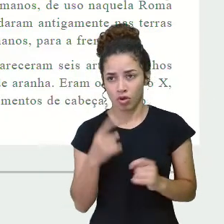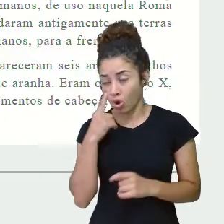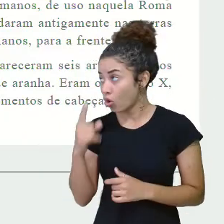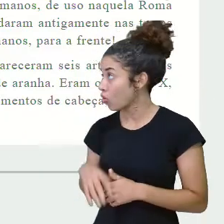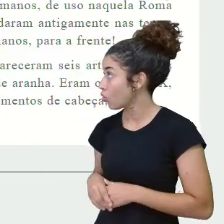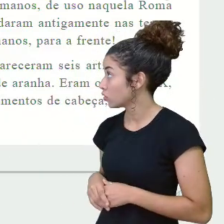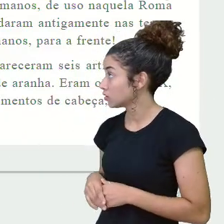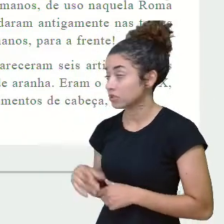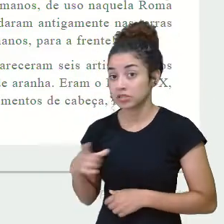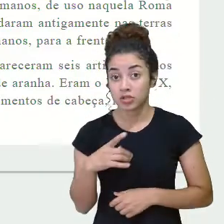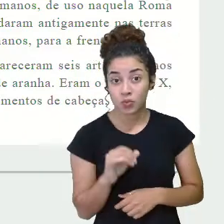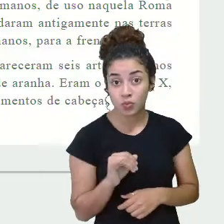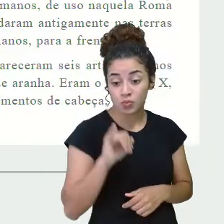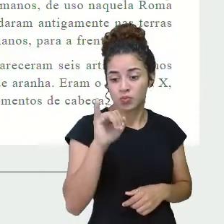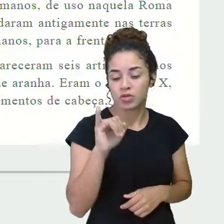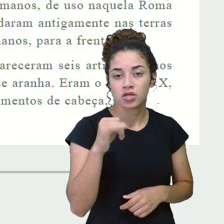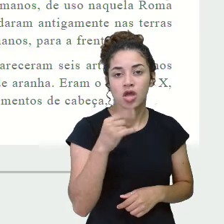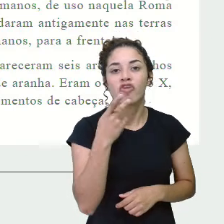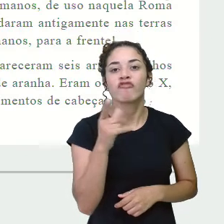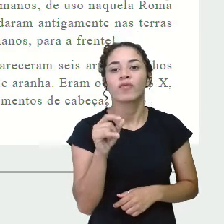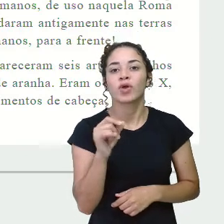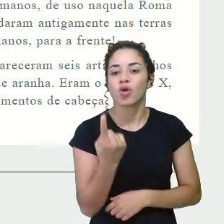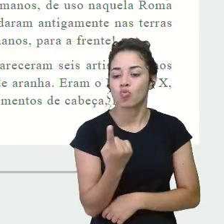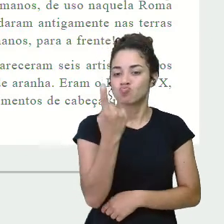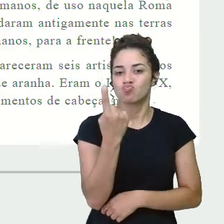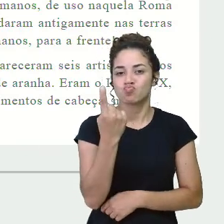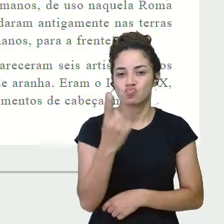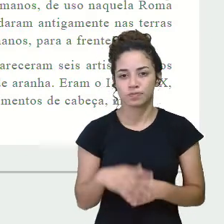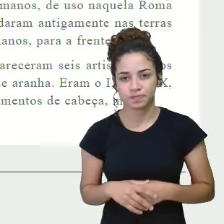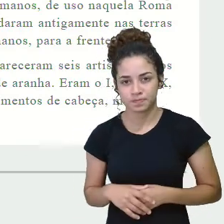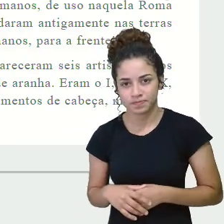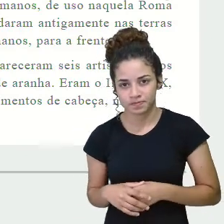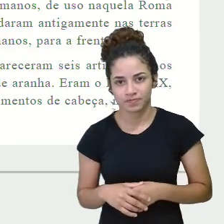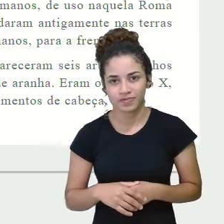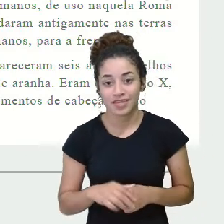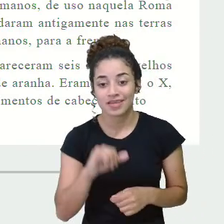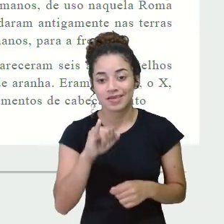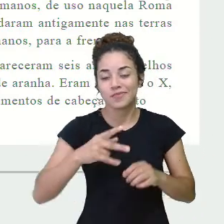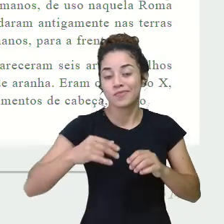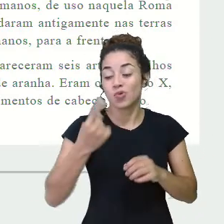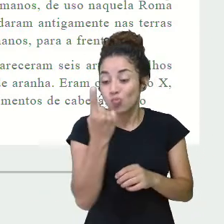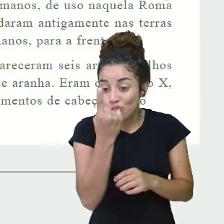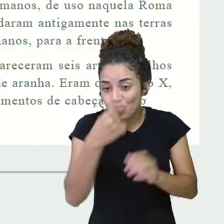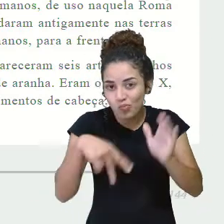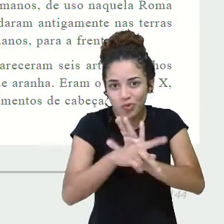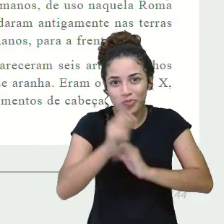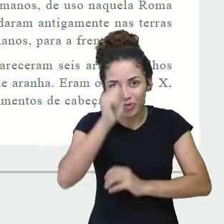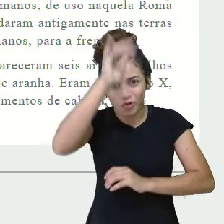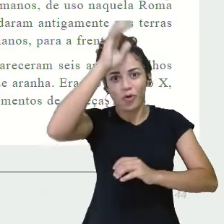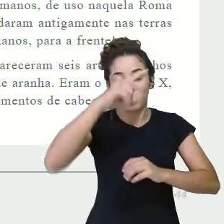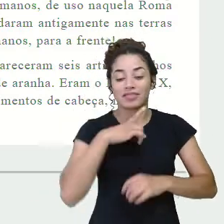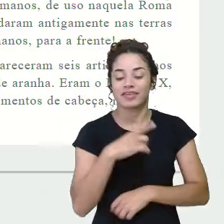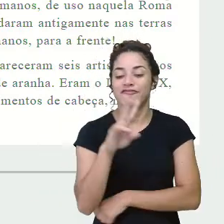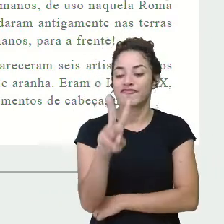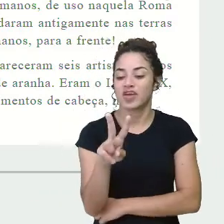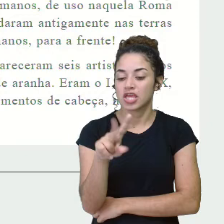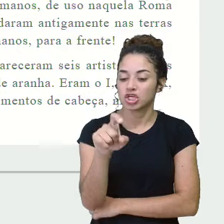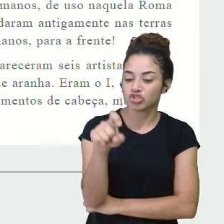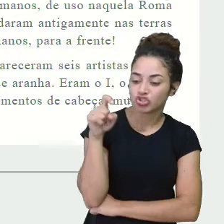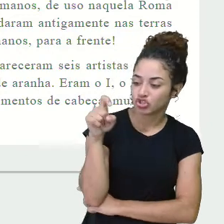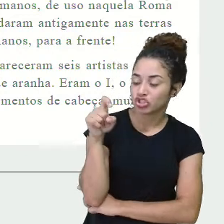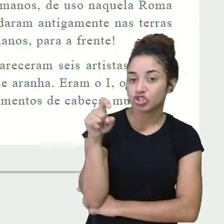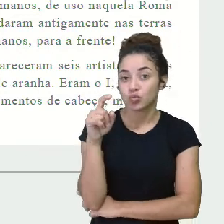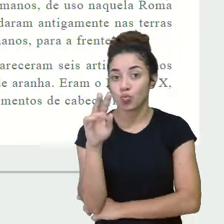aí o I, mas eu chamo de tá certo? É em romano. Nós temos o I, o V, o